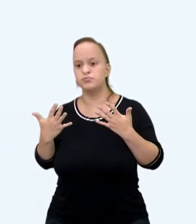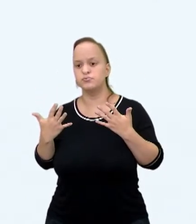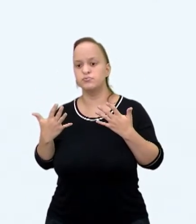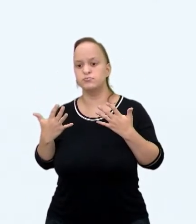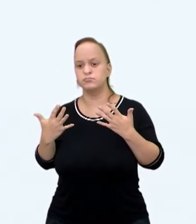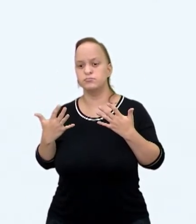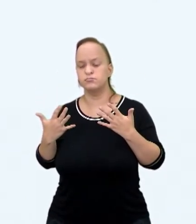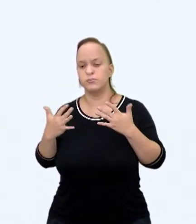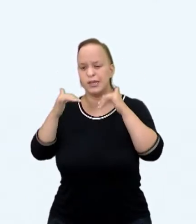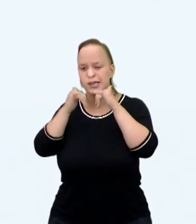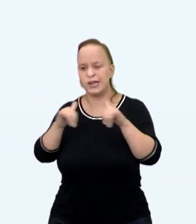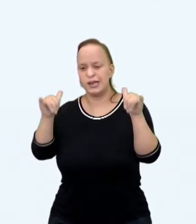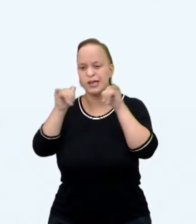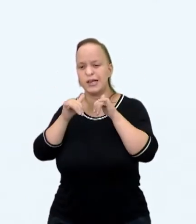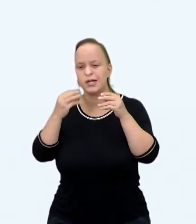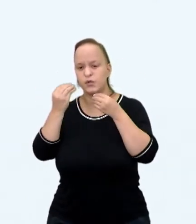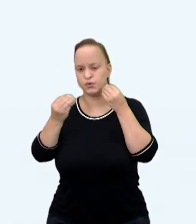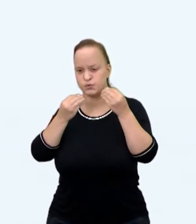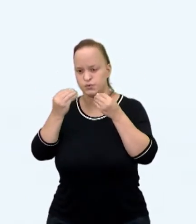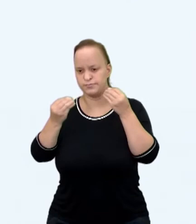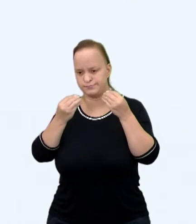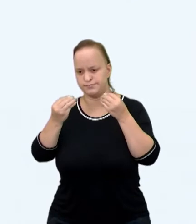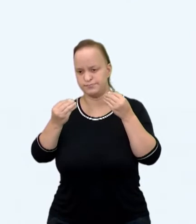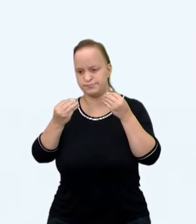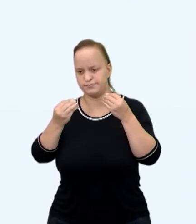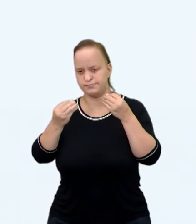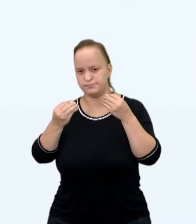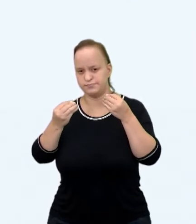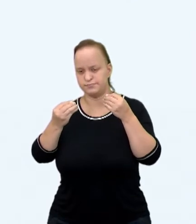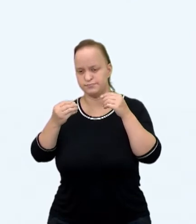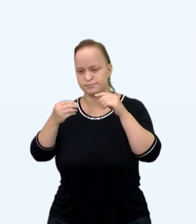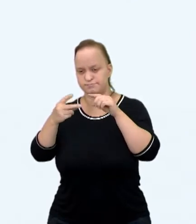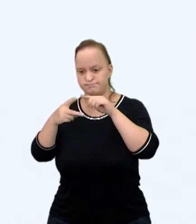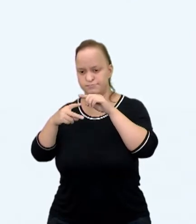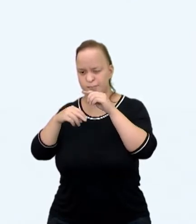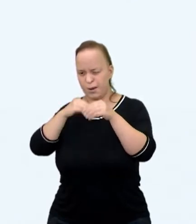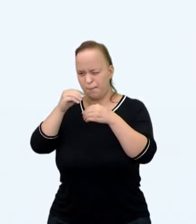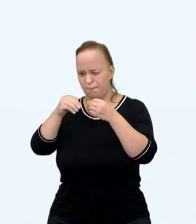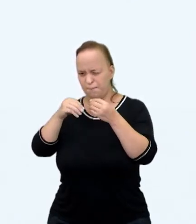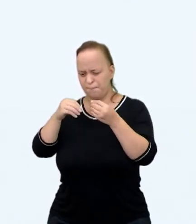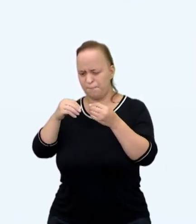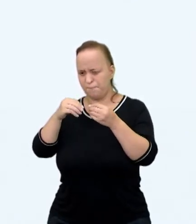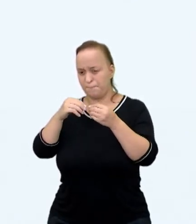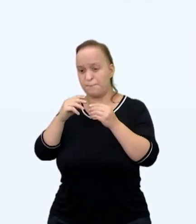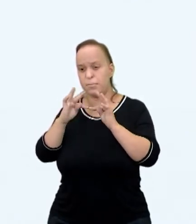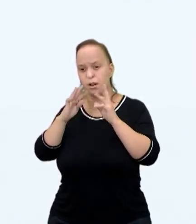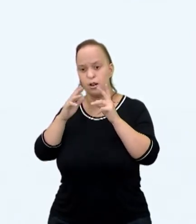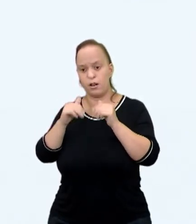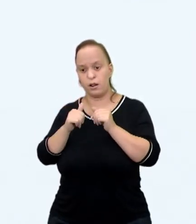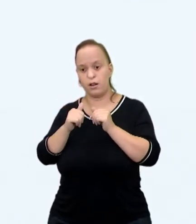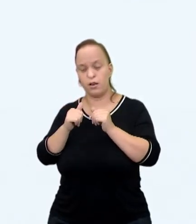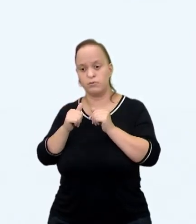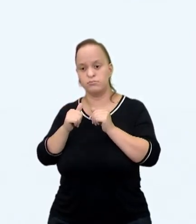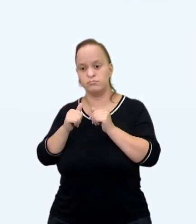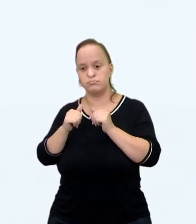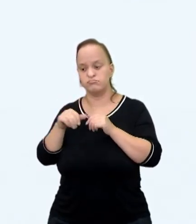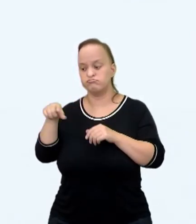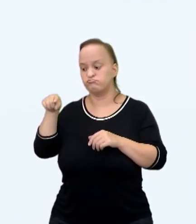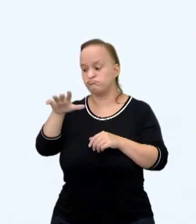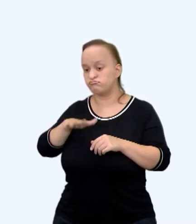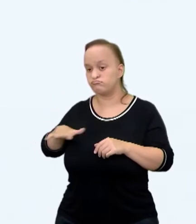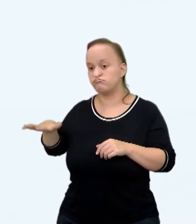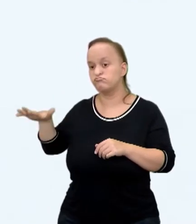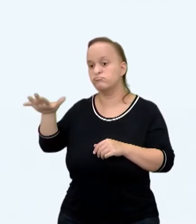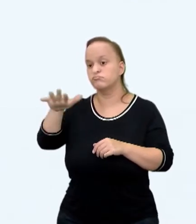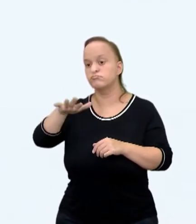Então, é você administrar toda a estratégia de valor para aquele que aquele produto tenha sucesso. Vamos dizer, por exemplo, que a gente